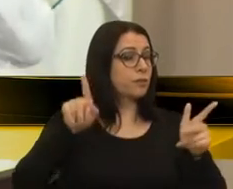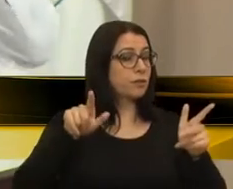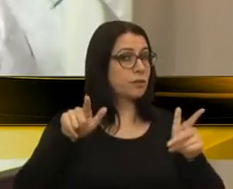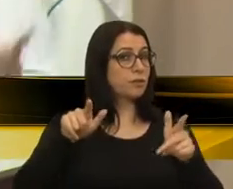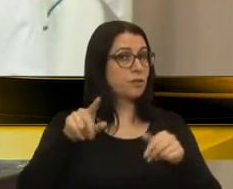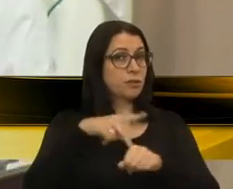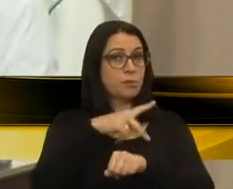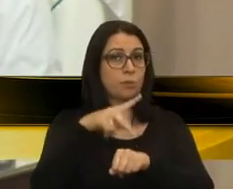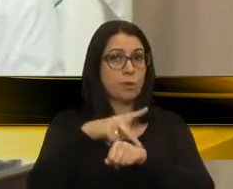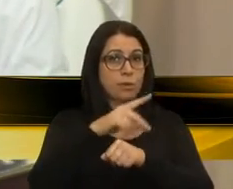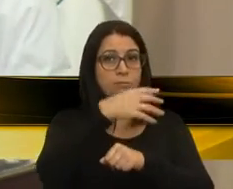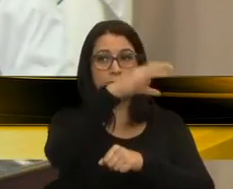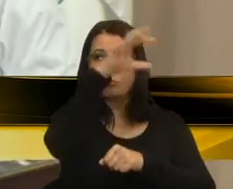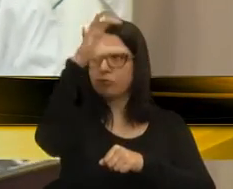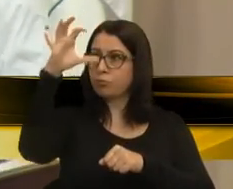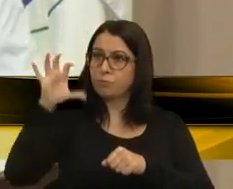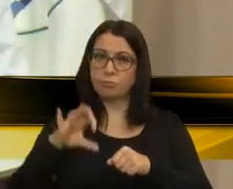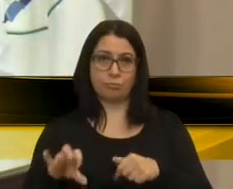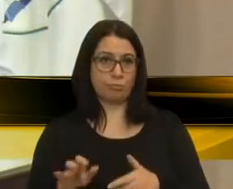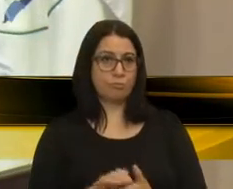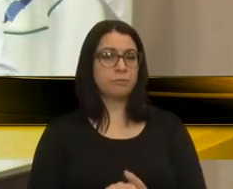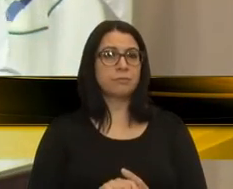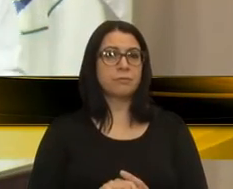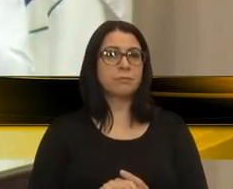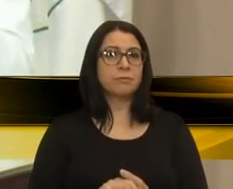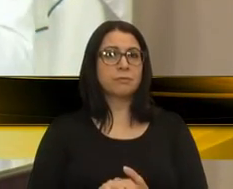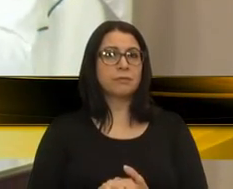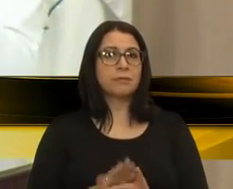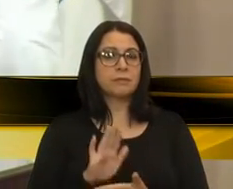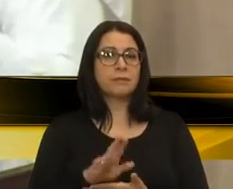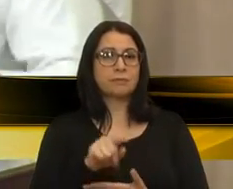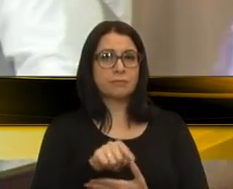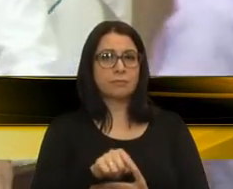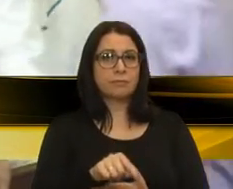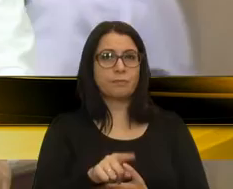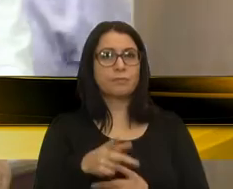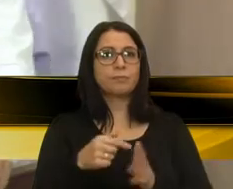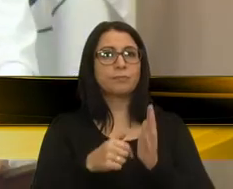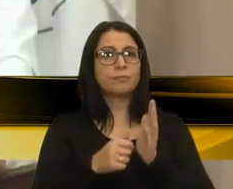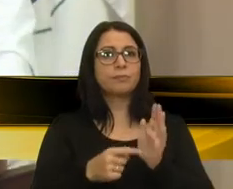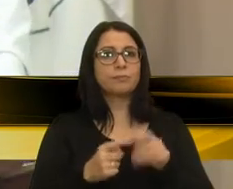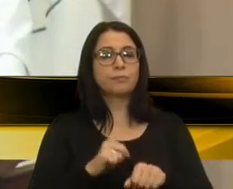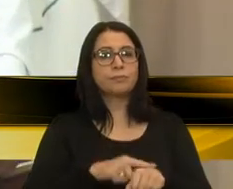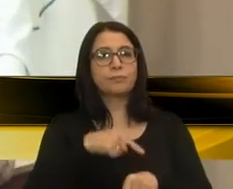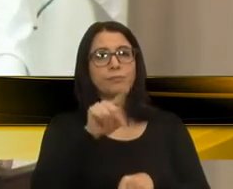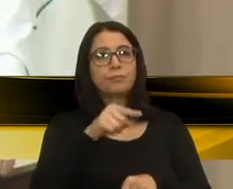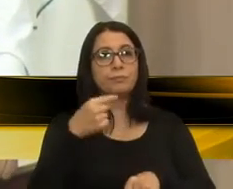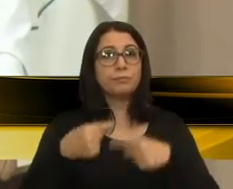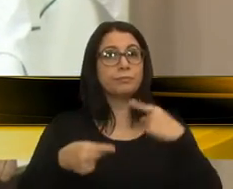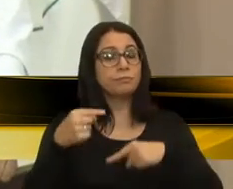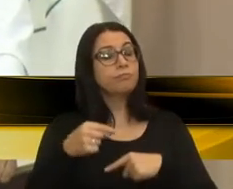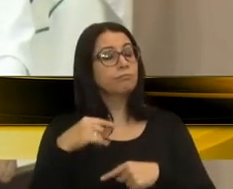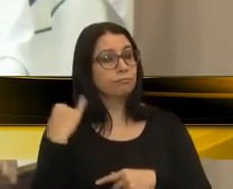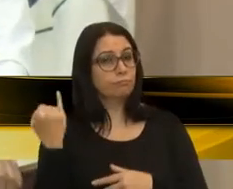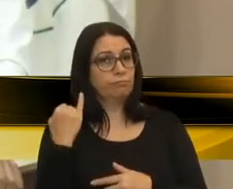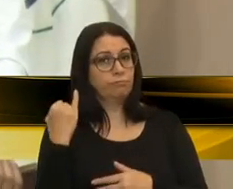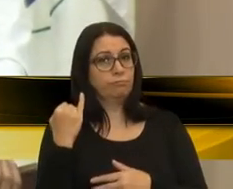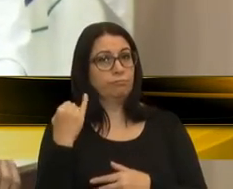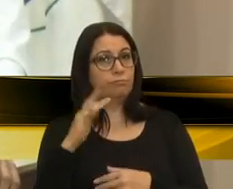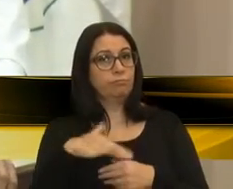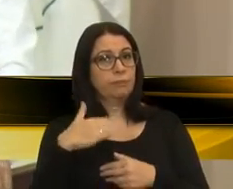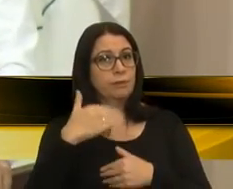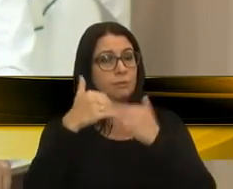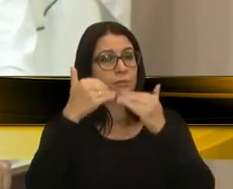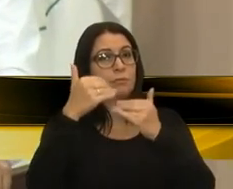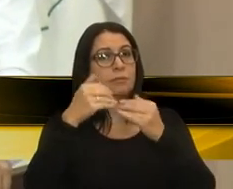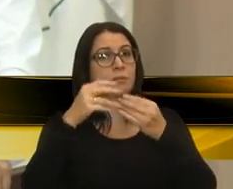diferentes num país de dimensão continental. Mas eu vou ficar por aí porque eu quero passar os apartes, mas é um debate palpitante que, à medida que ele vai avançando